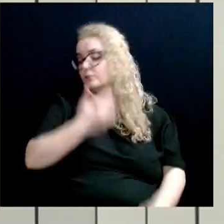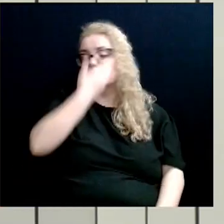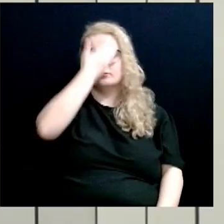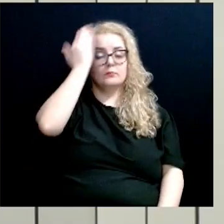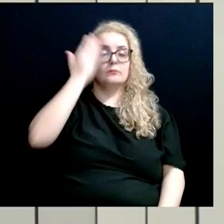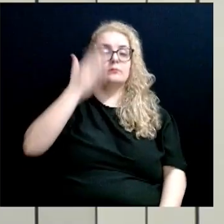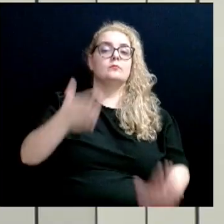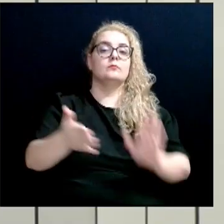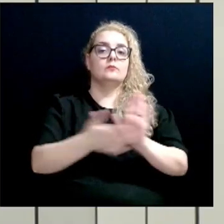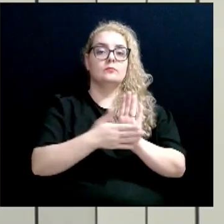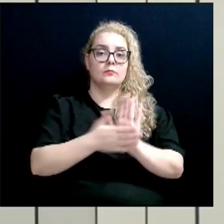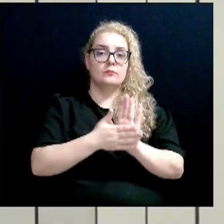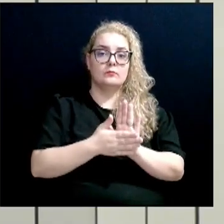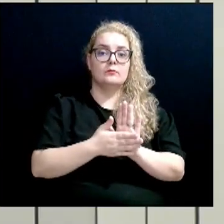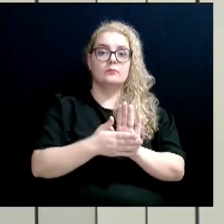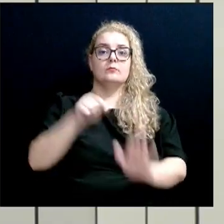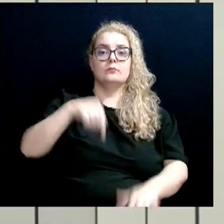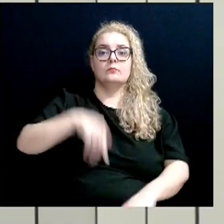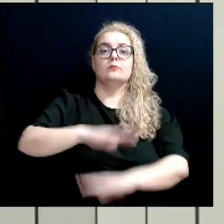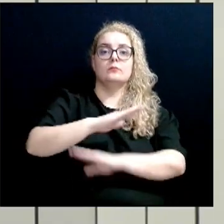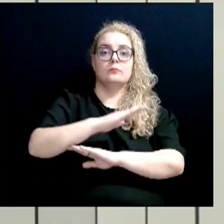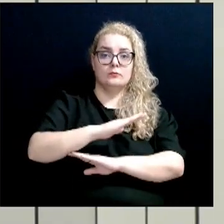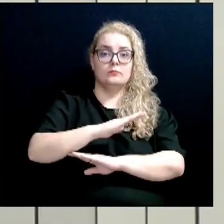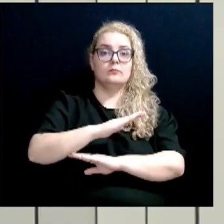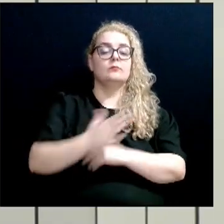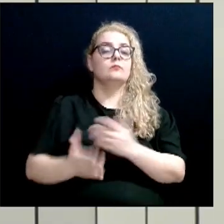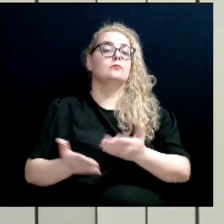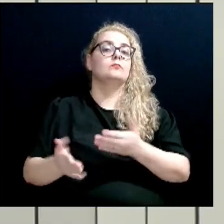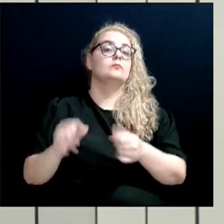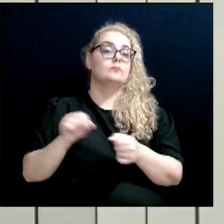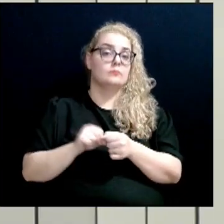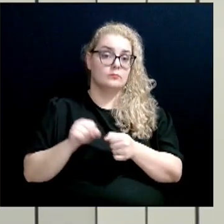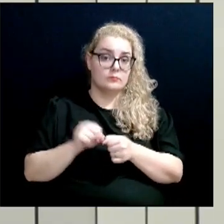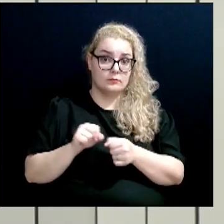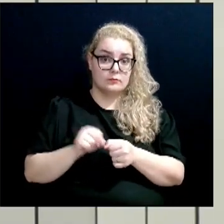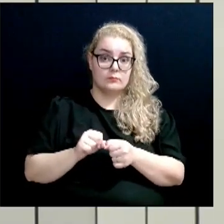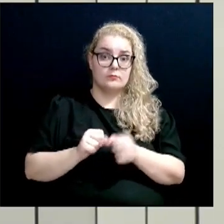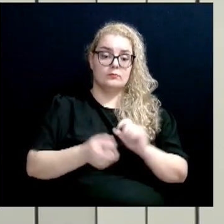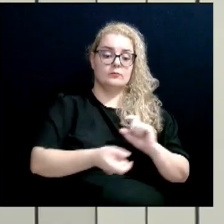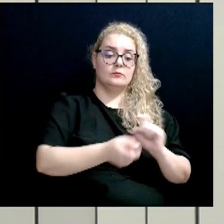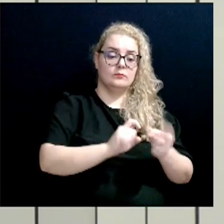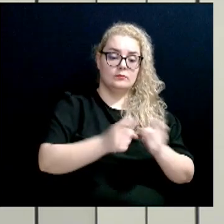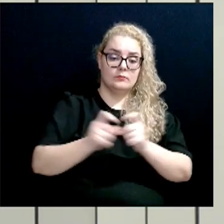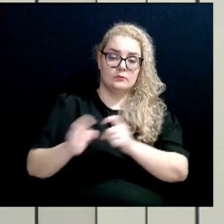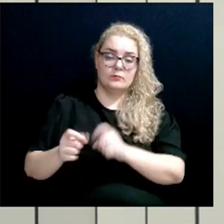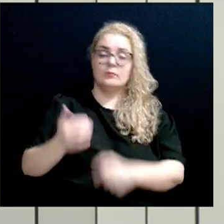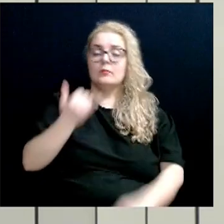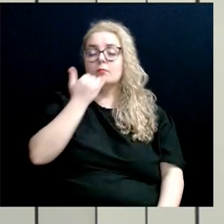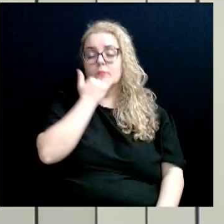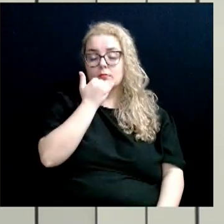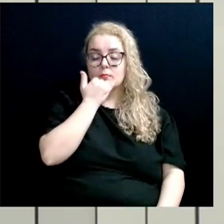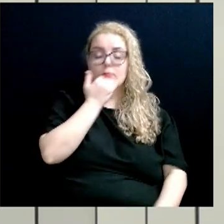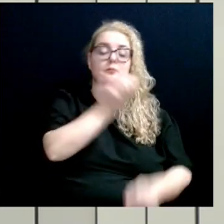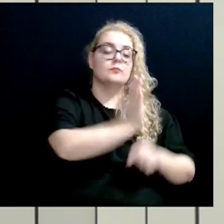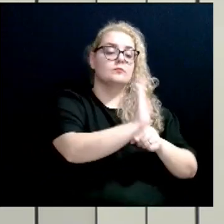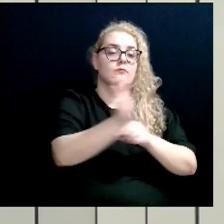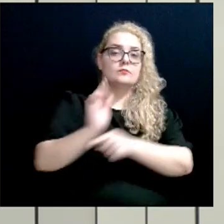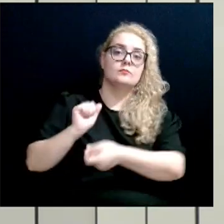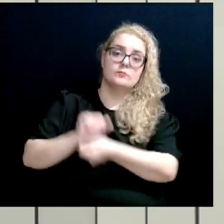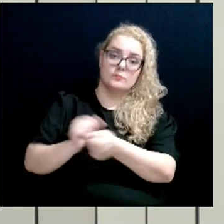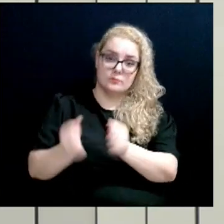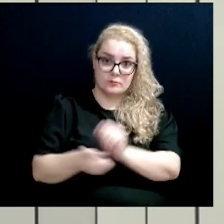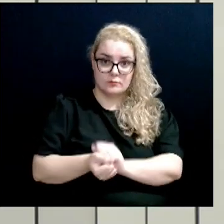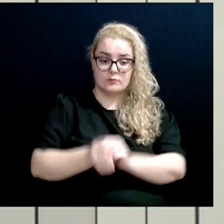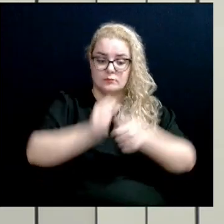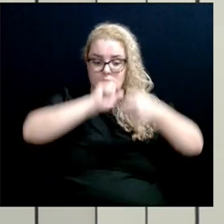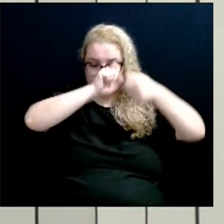protocolada aqui na Câmara trata da realização de sessões de cinema adaptadas para pessoas com transtorno do